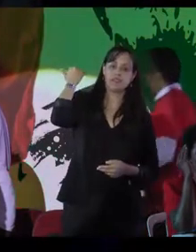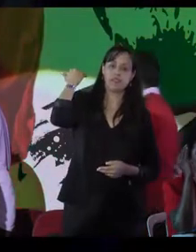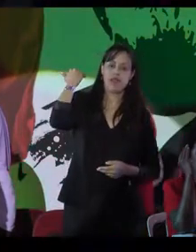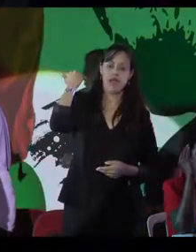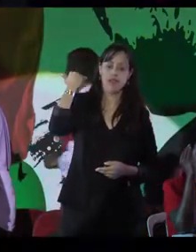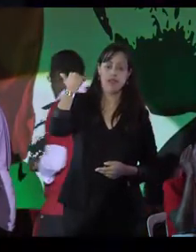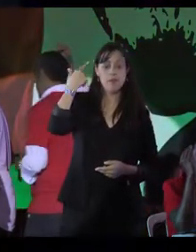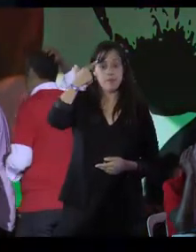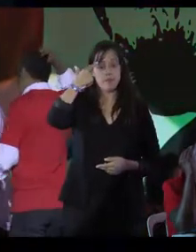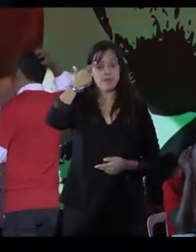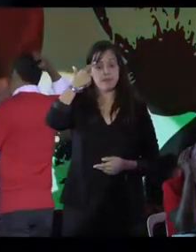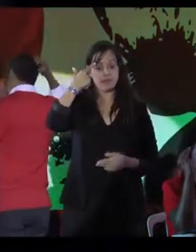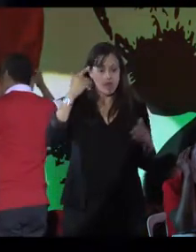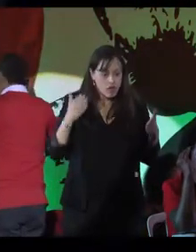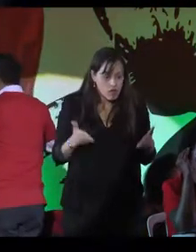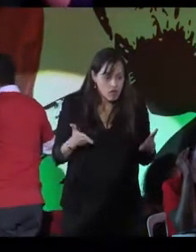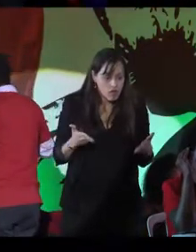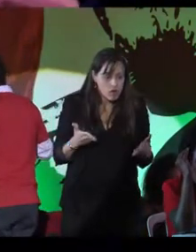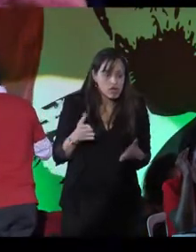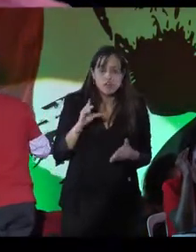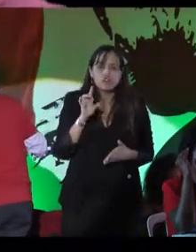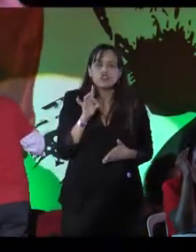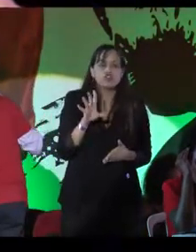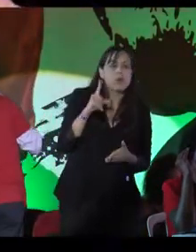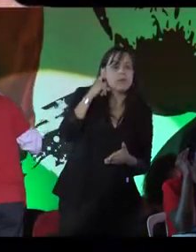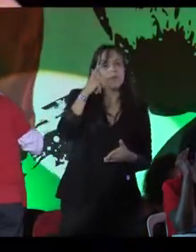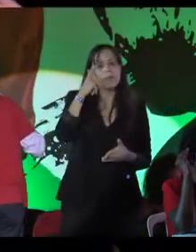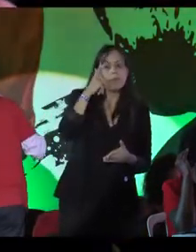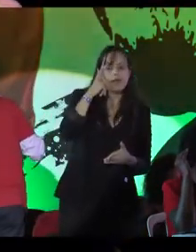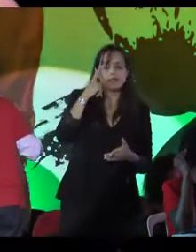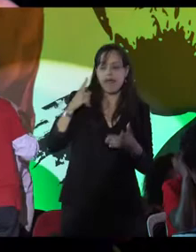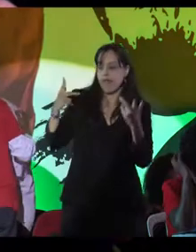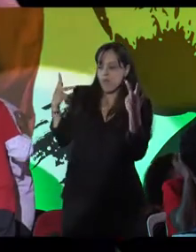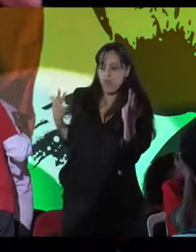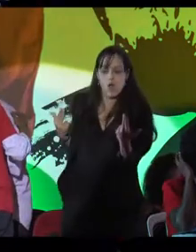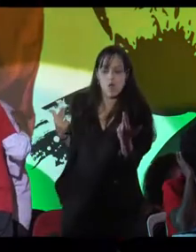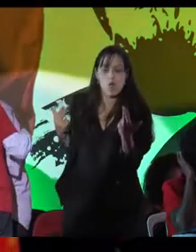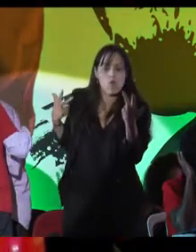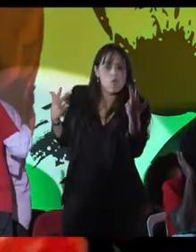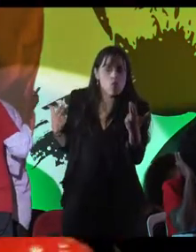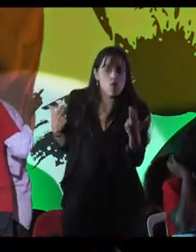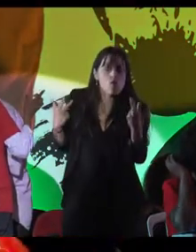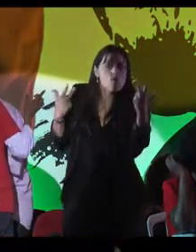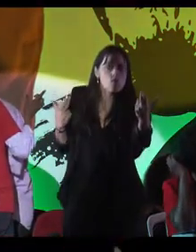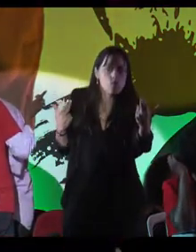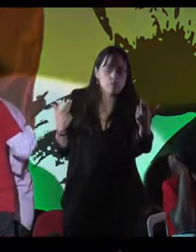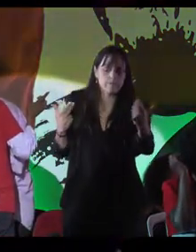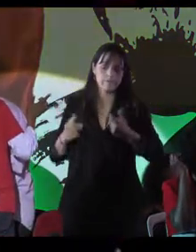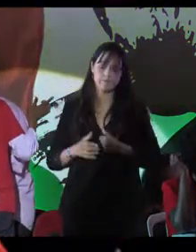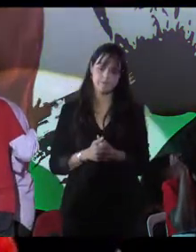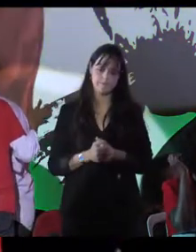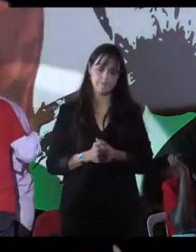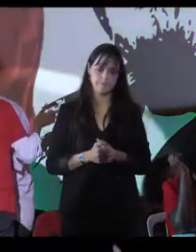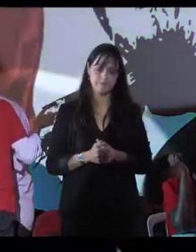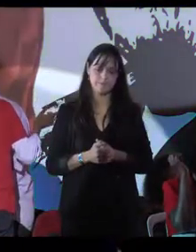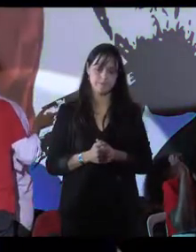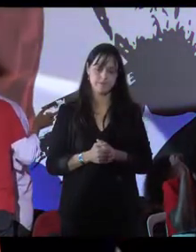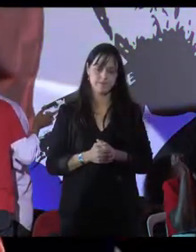concebem o tempo presente apenas e tão somente como uma repetição do passado.